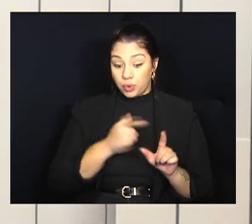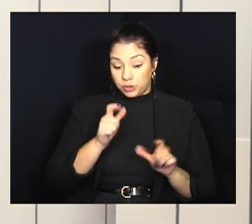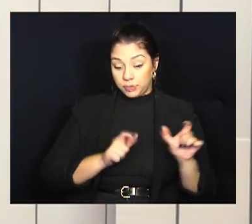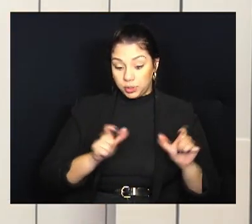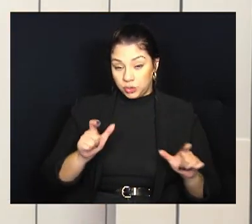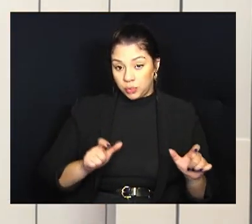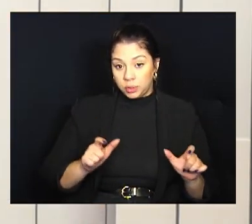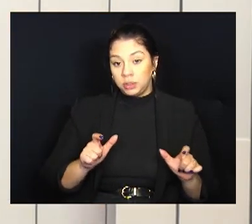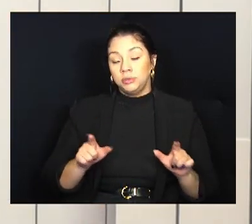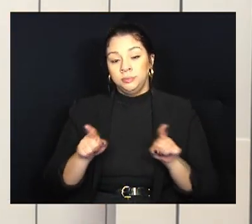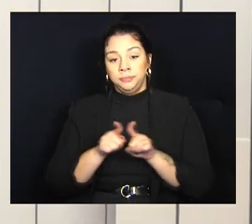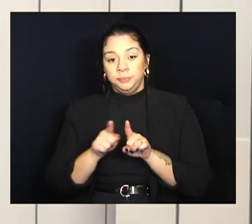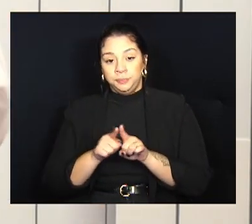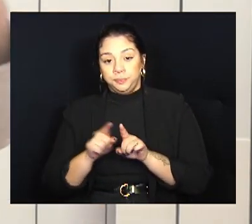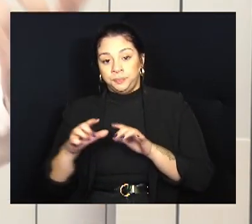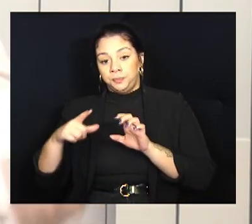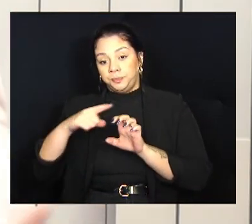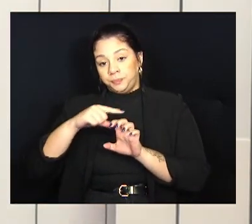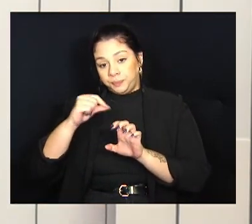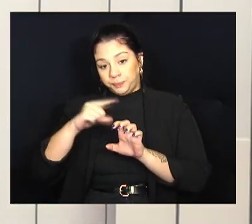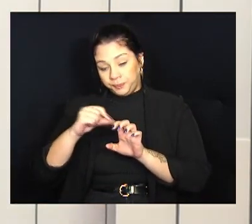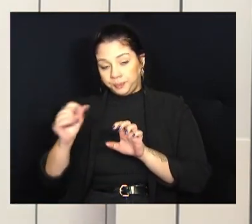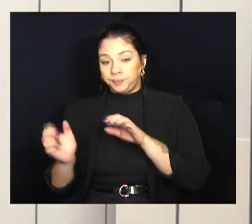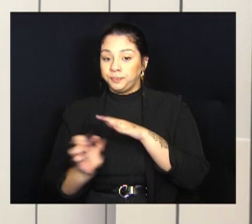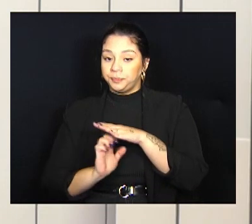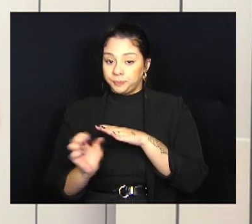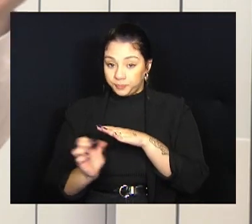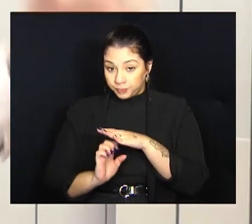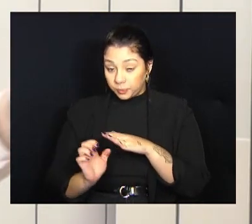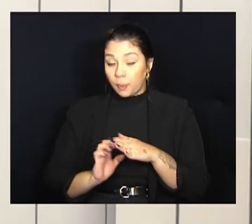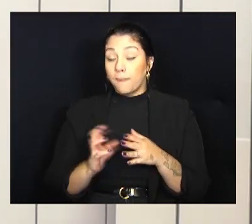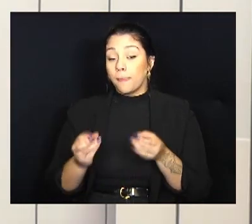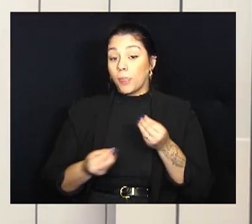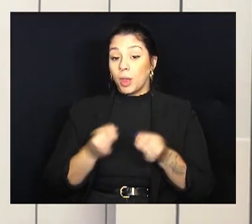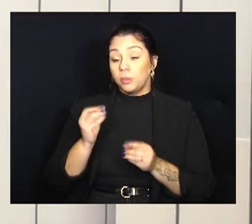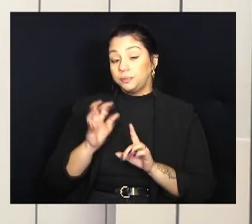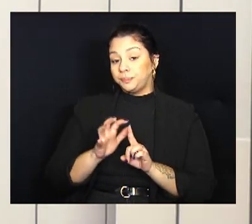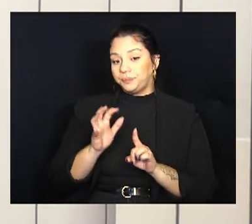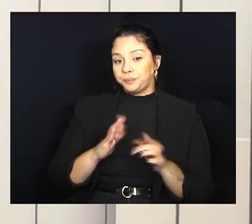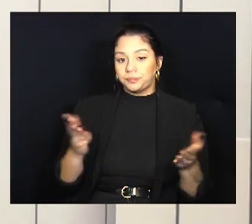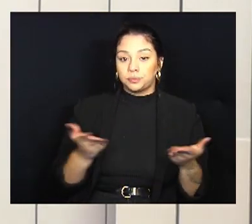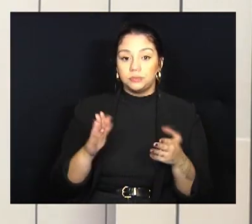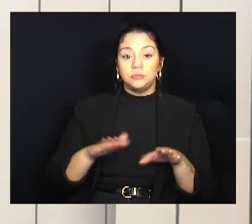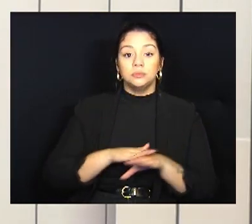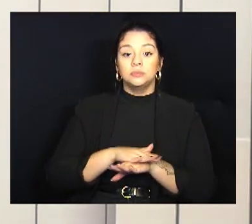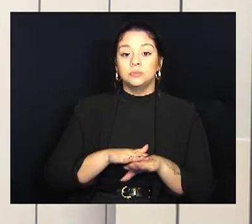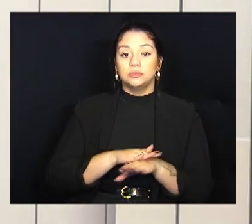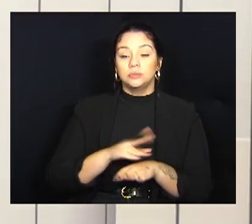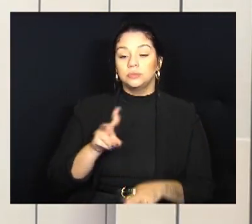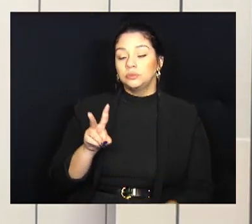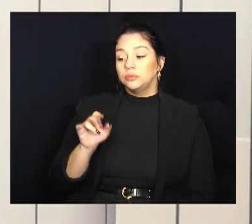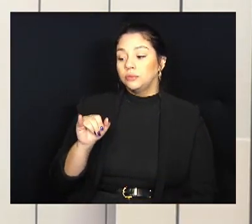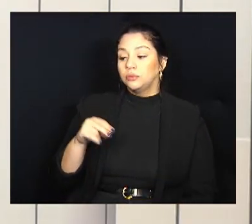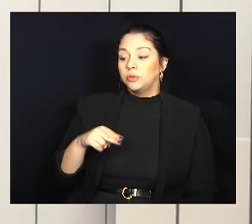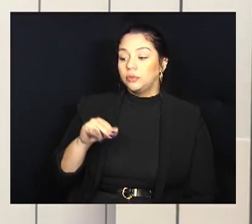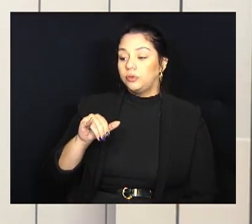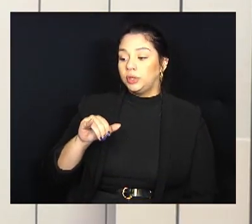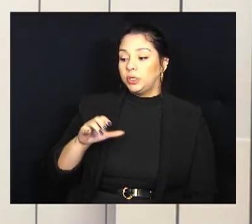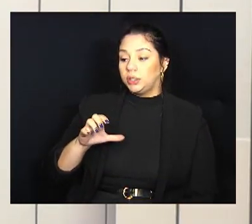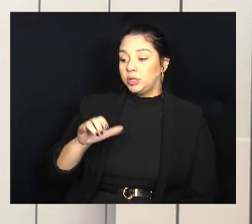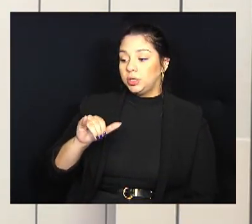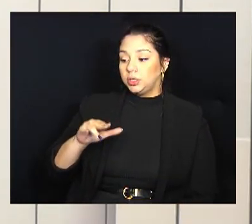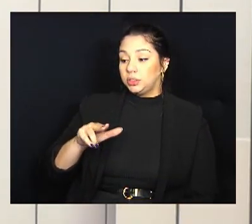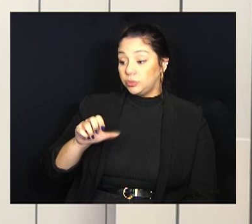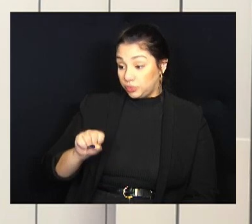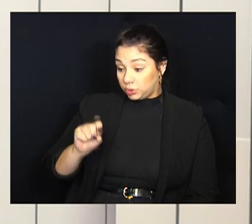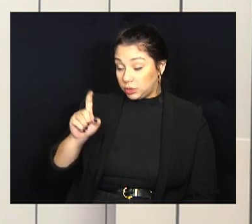físicas, para as pessoas jurídicas, empresários, empreendedores. Eu converso agora com o Vinícius Costa, ele que é